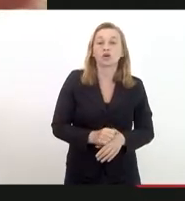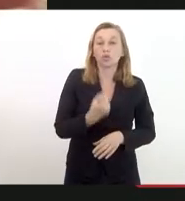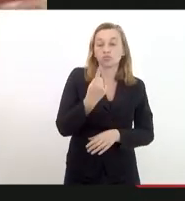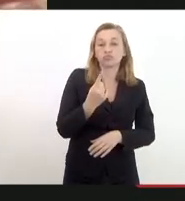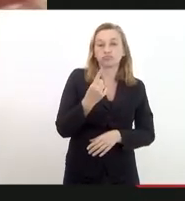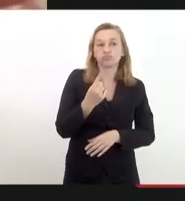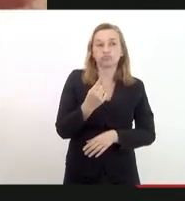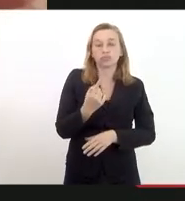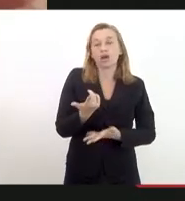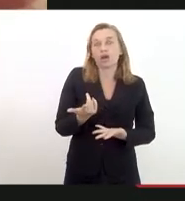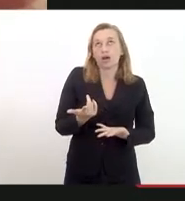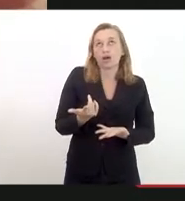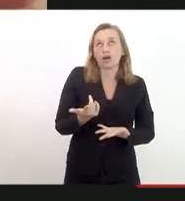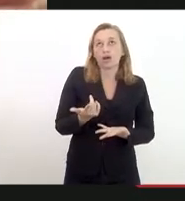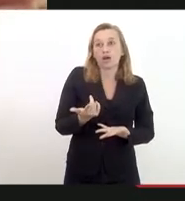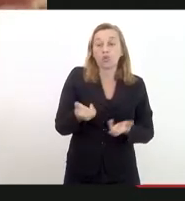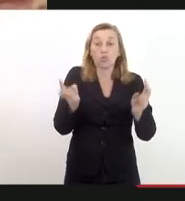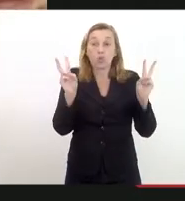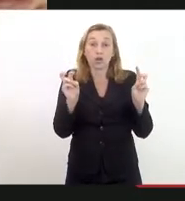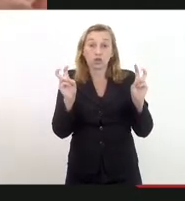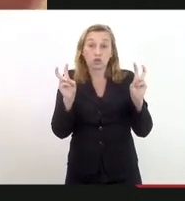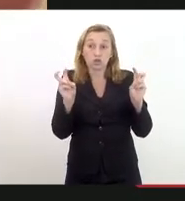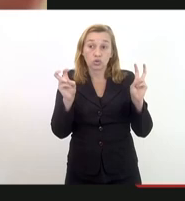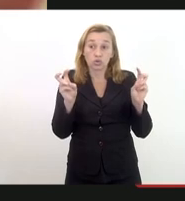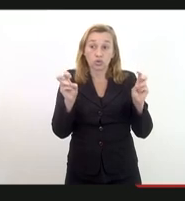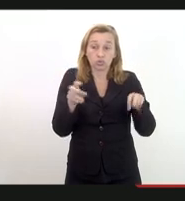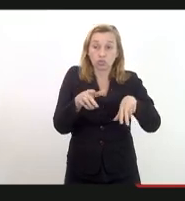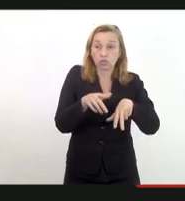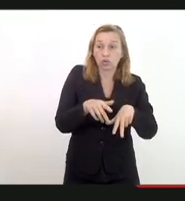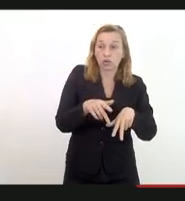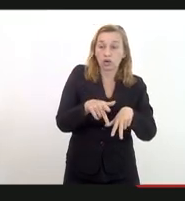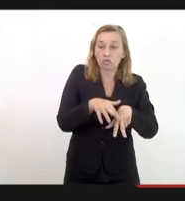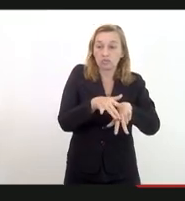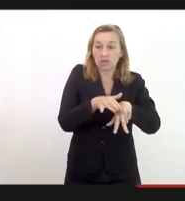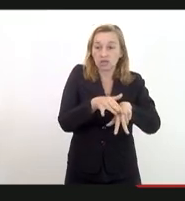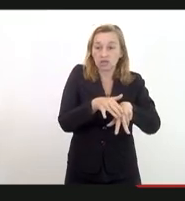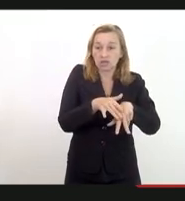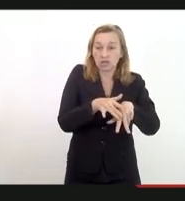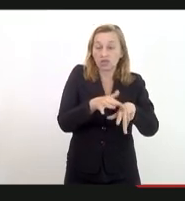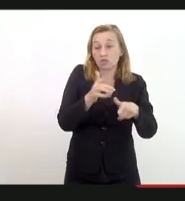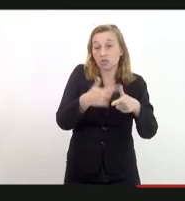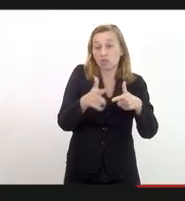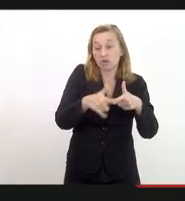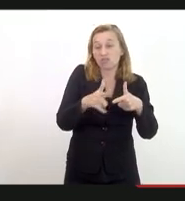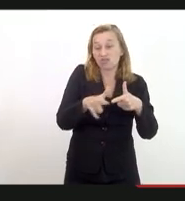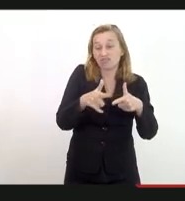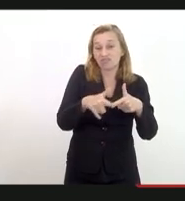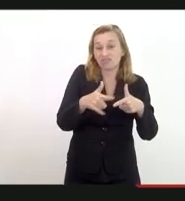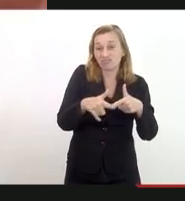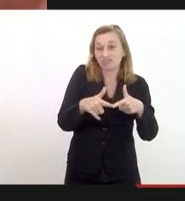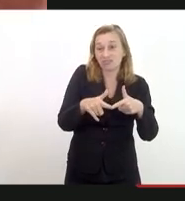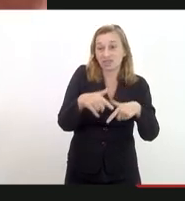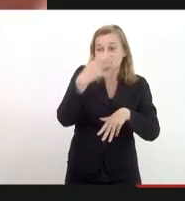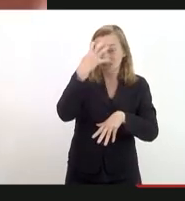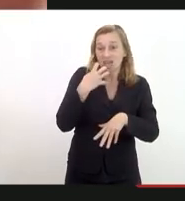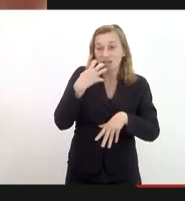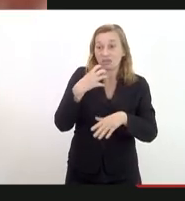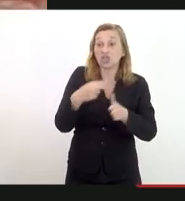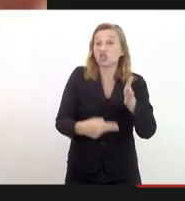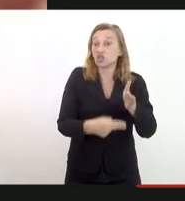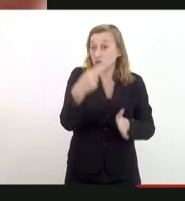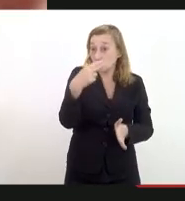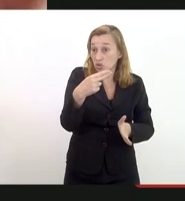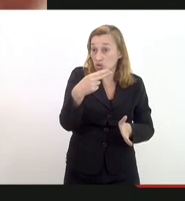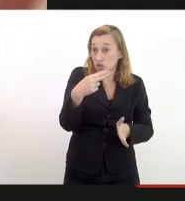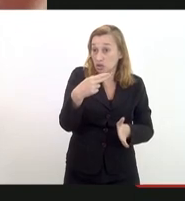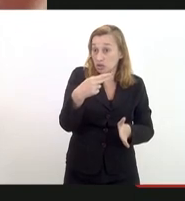é a questão dos leitos de pacientes graves, do acesso à cirurgia. Como é que eu viro